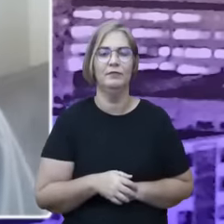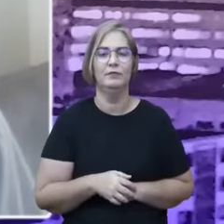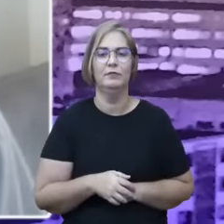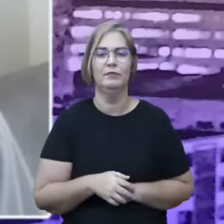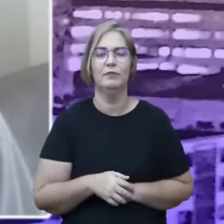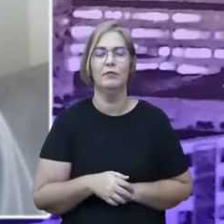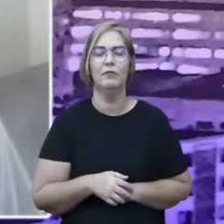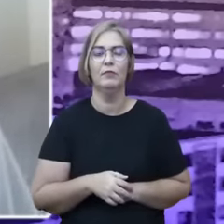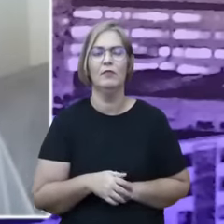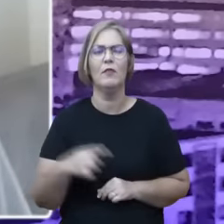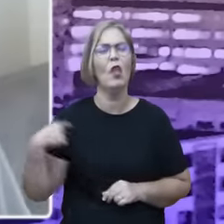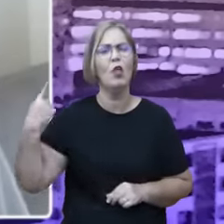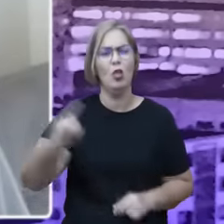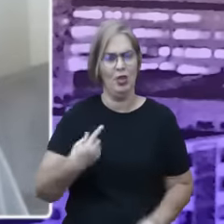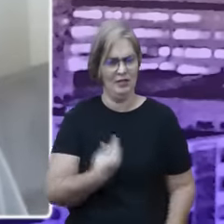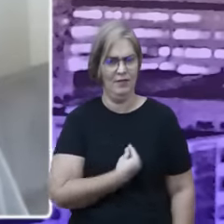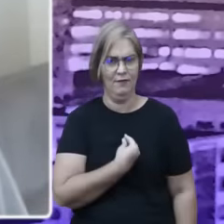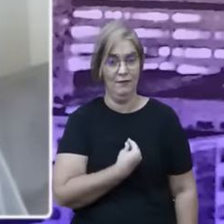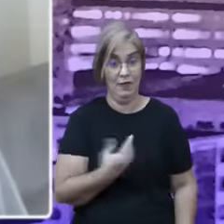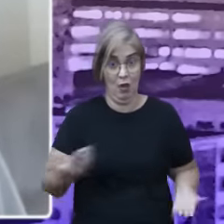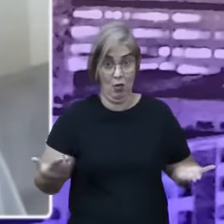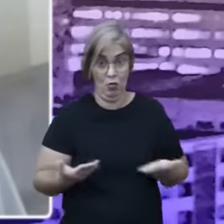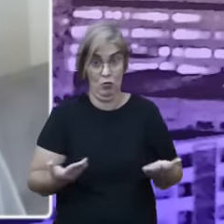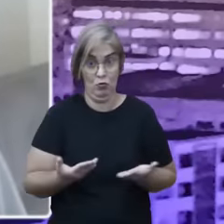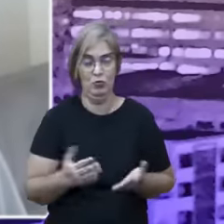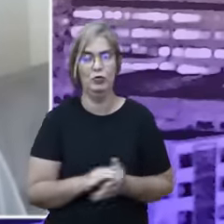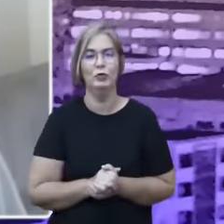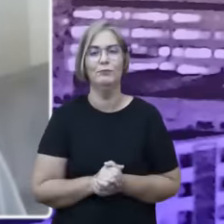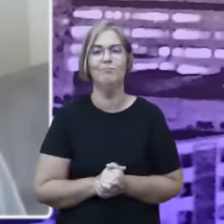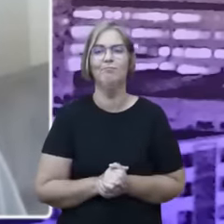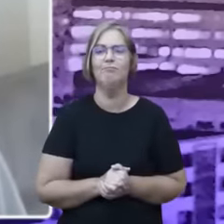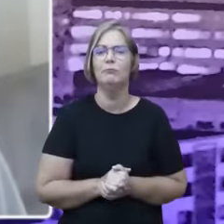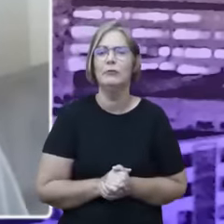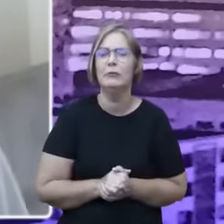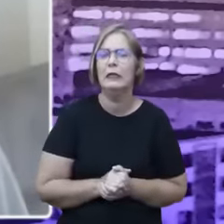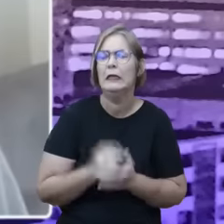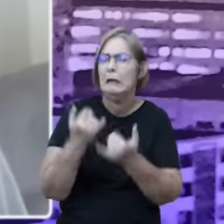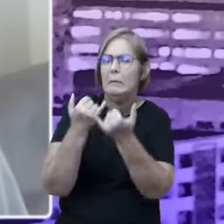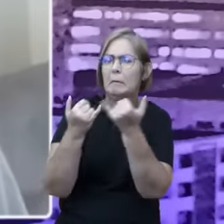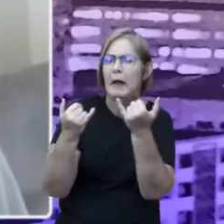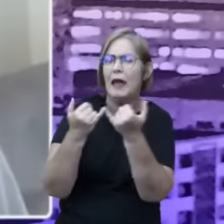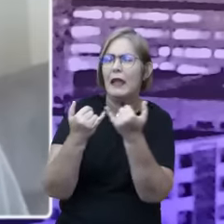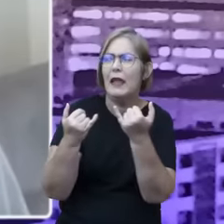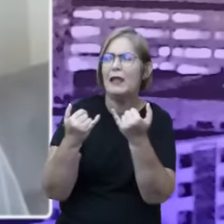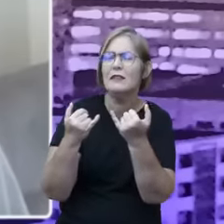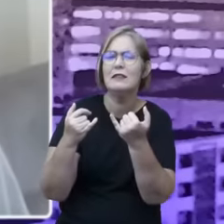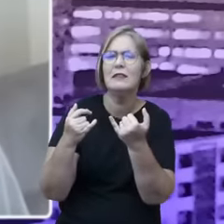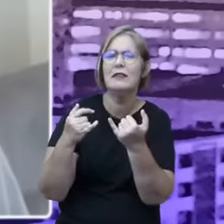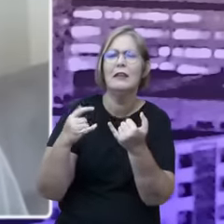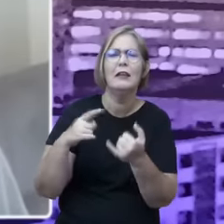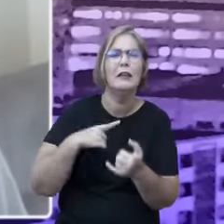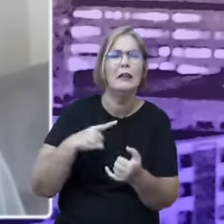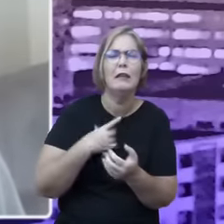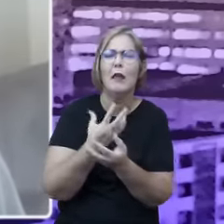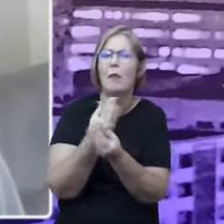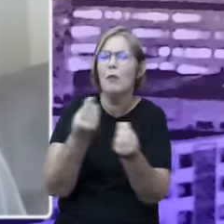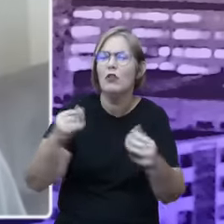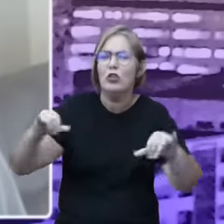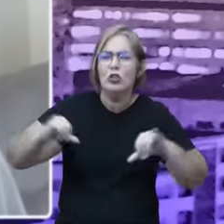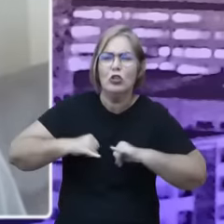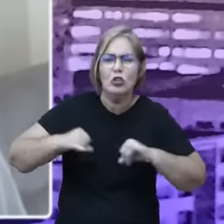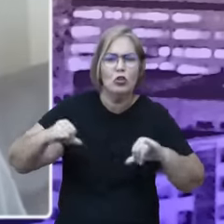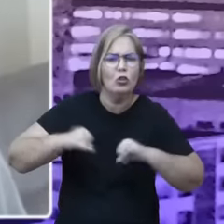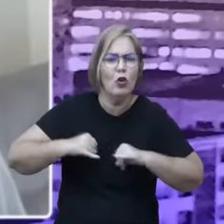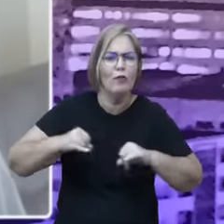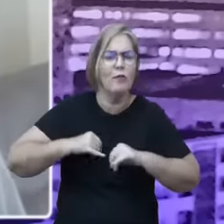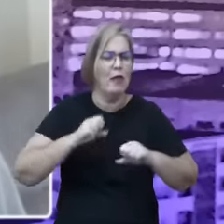Nossa condição de vida no momento presente, em que parece que estamos nos livrando dos efeitos mais danosos causados pela